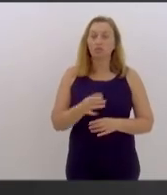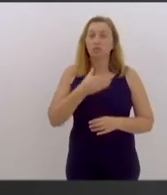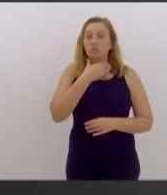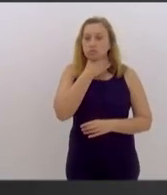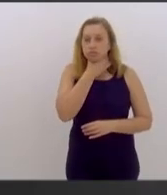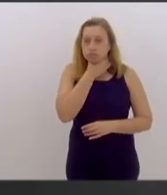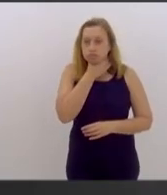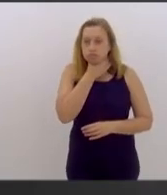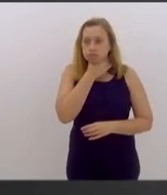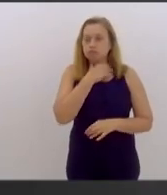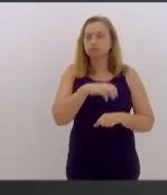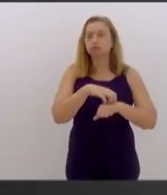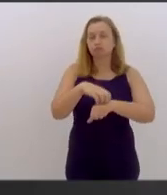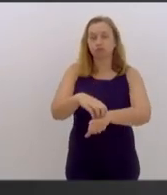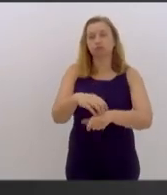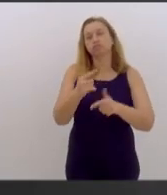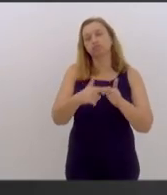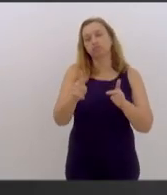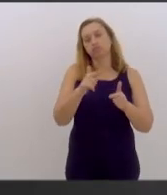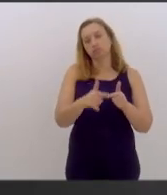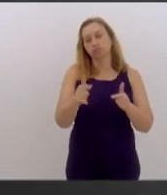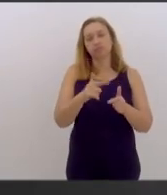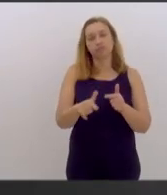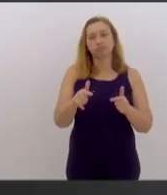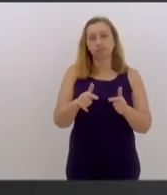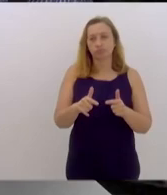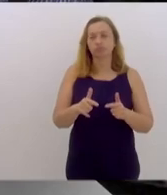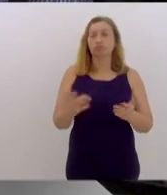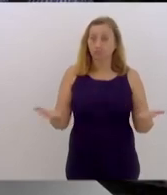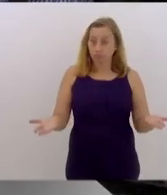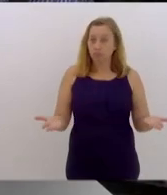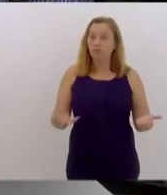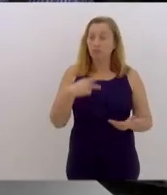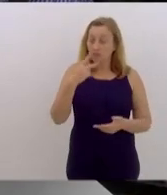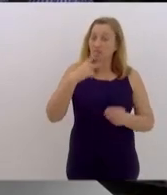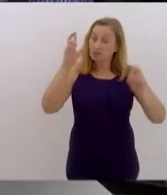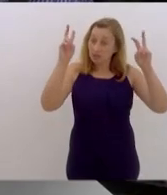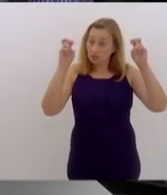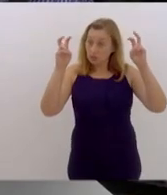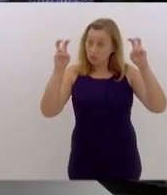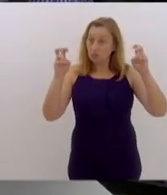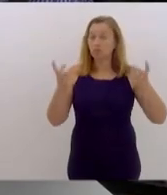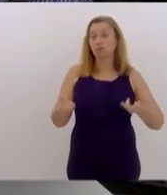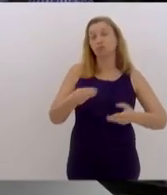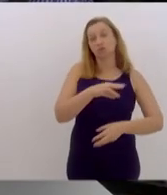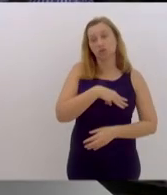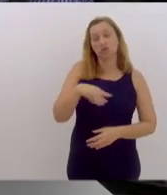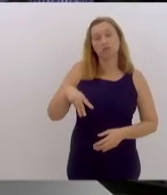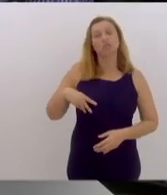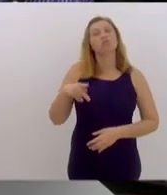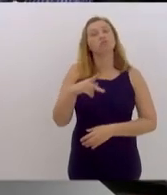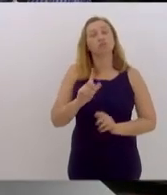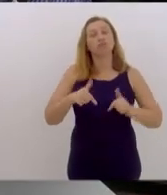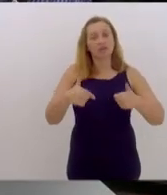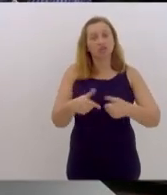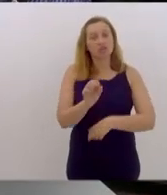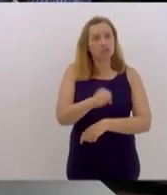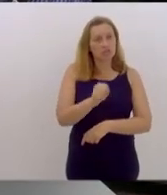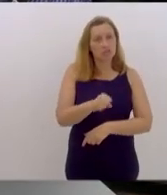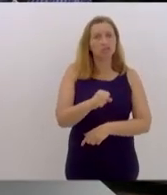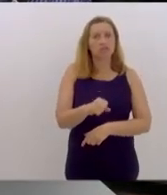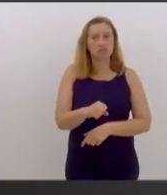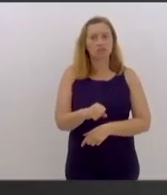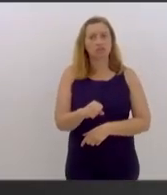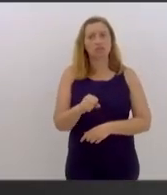do transporte Ferroviário então se eu coloco essa questão que eu acho que mistério tem que se depositar sim dentro do cronograma